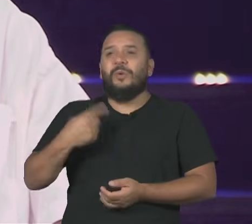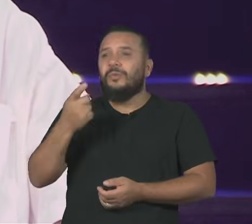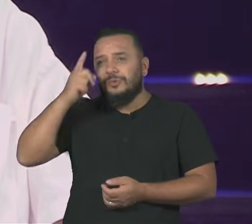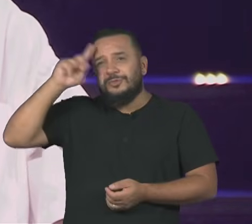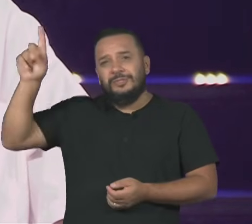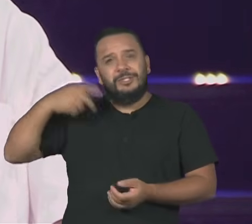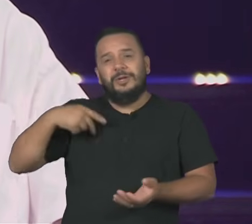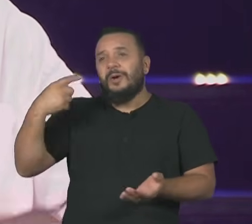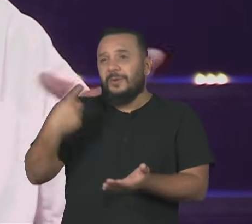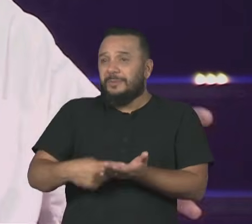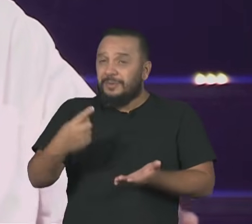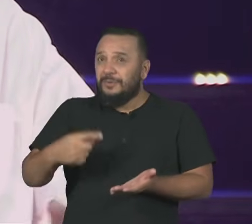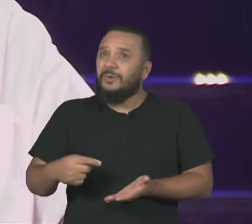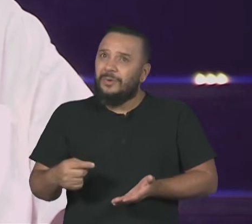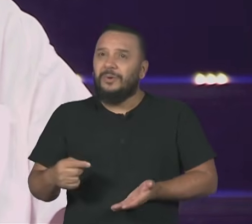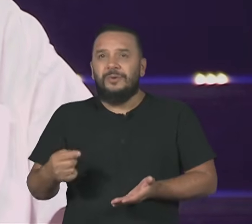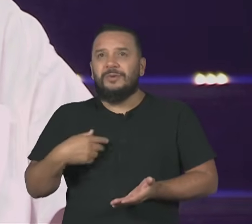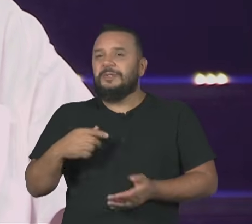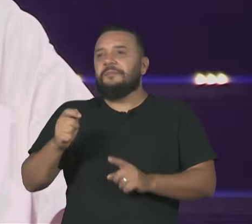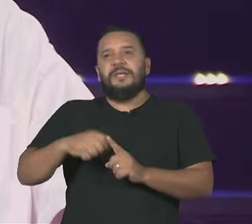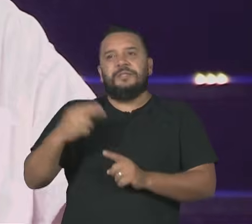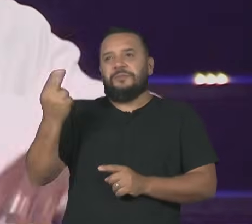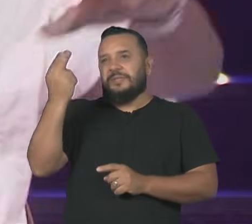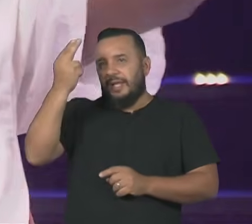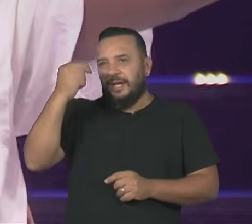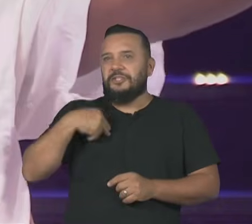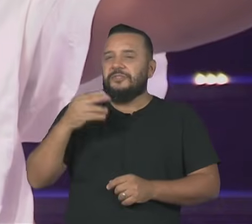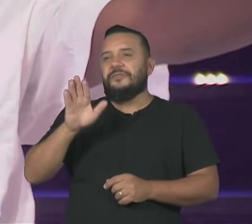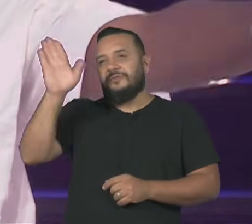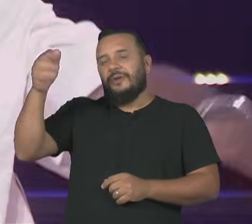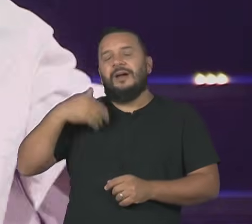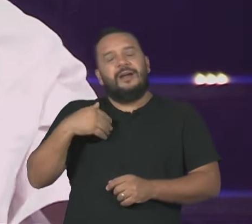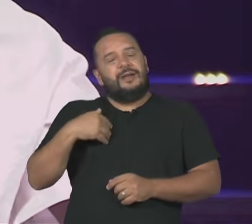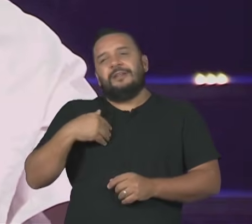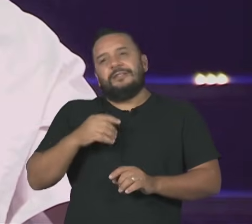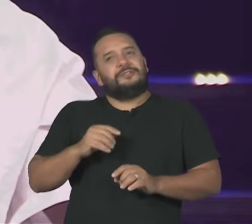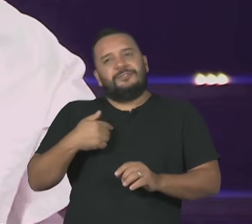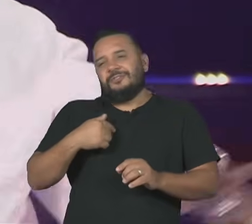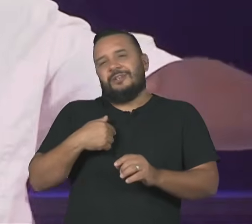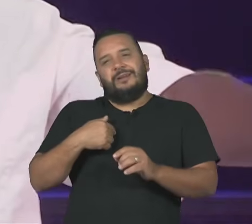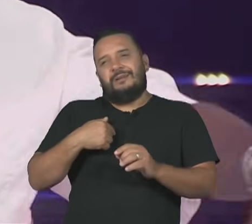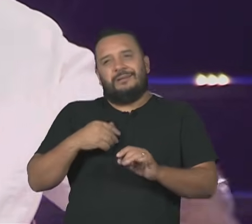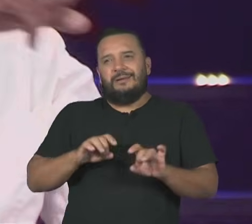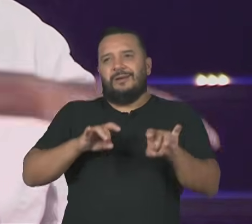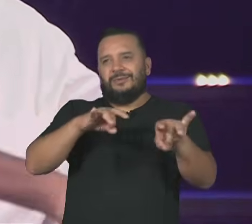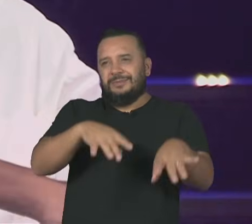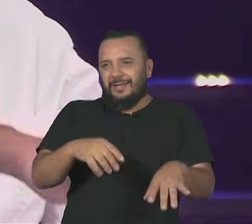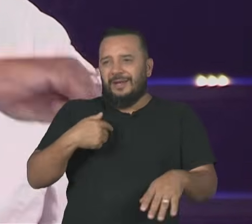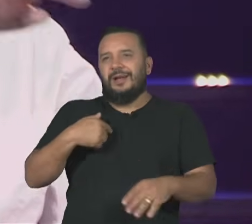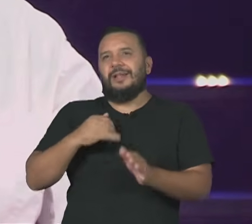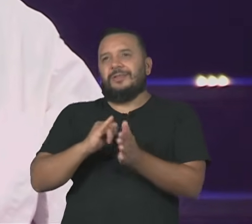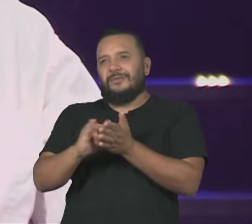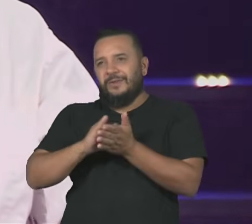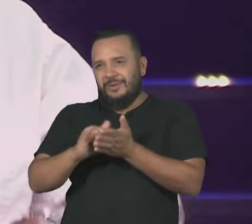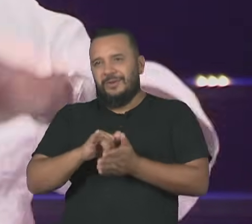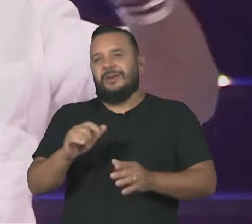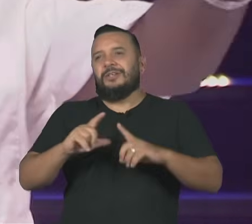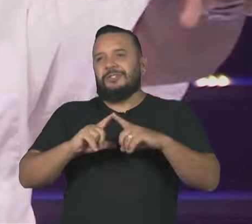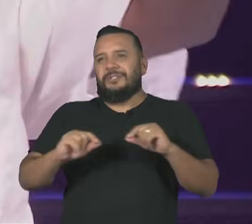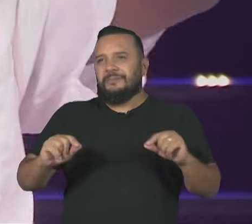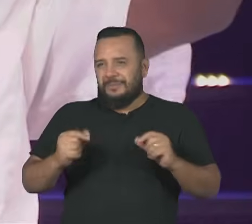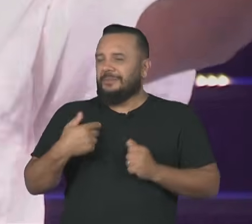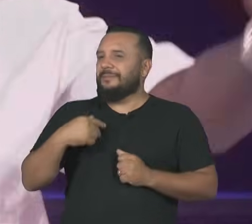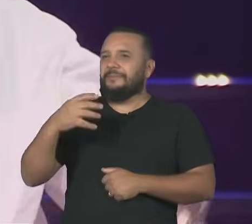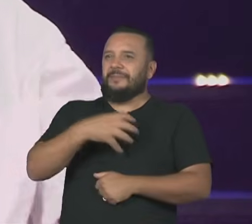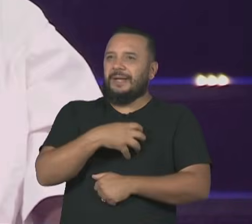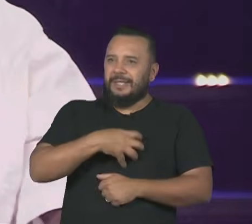dia. Ela falou, esse mês não dá, esse mês a gente tá na Austrália, esse outro a gente tá em Nova York, a gente volta, vai no Japão, a gente volta, vai pra Bahia,